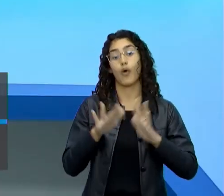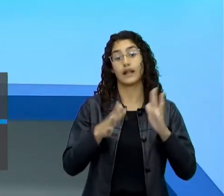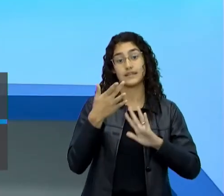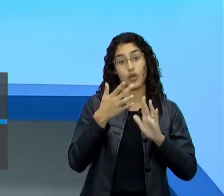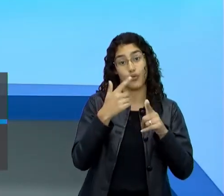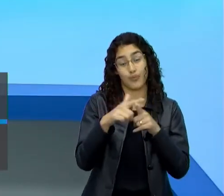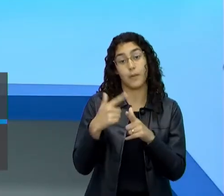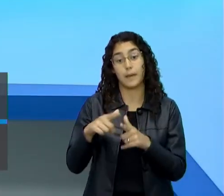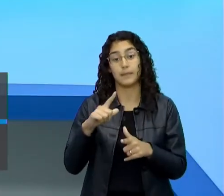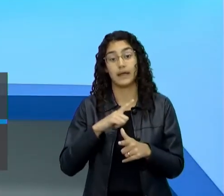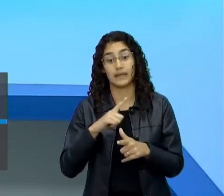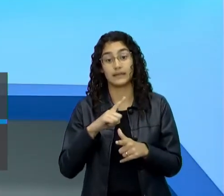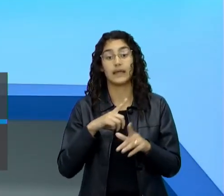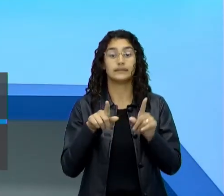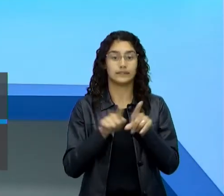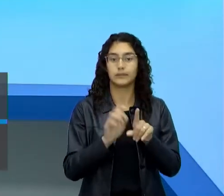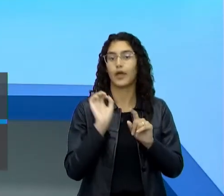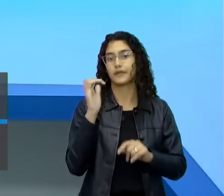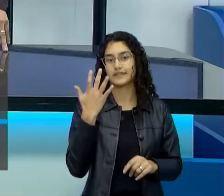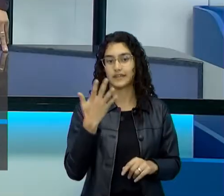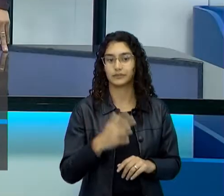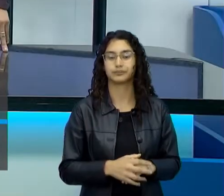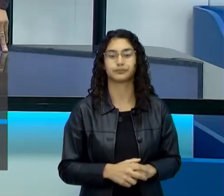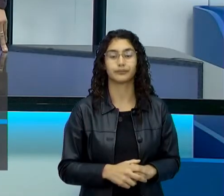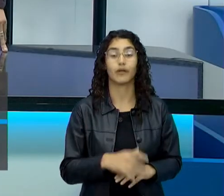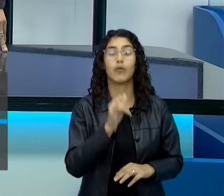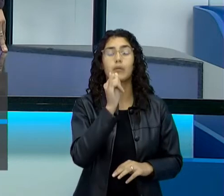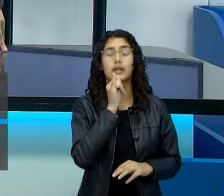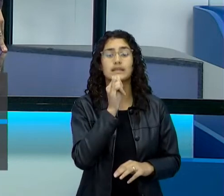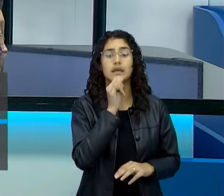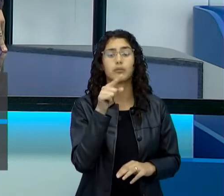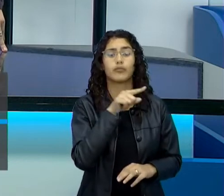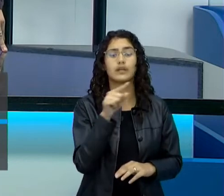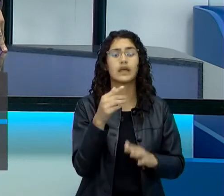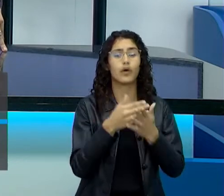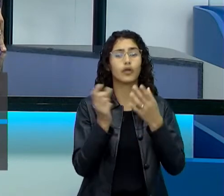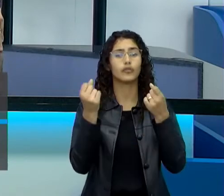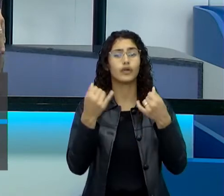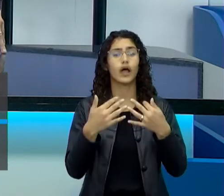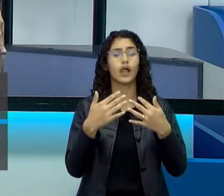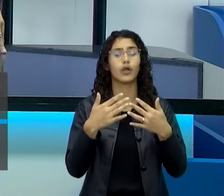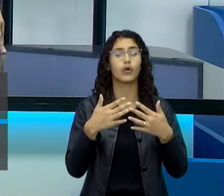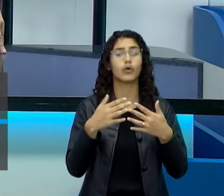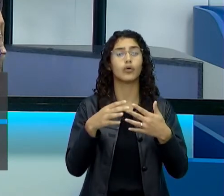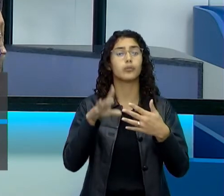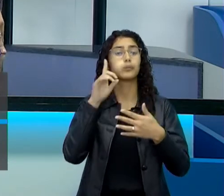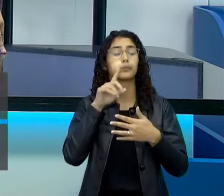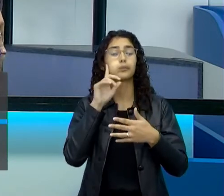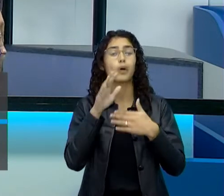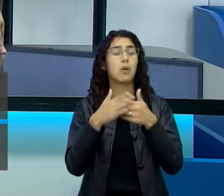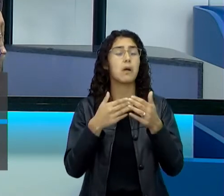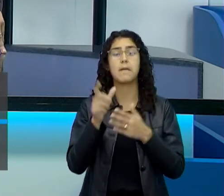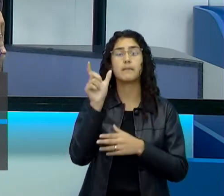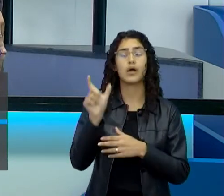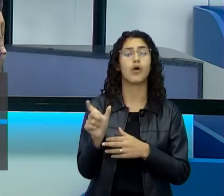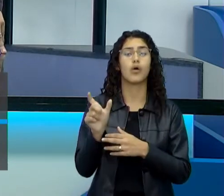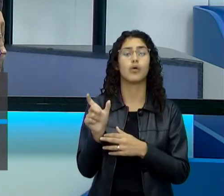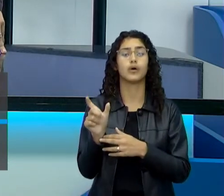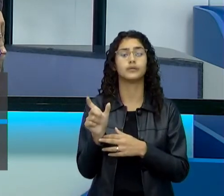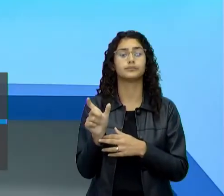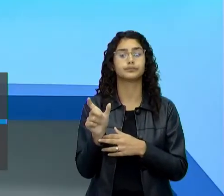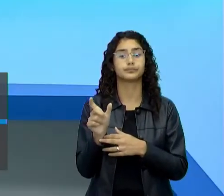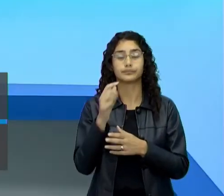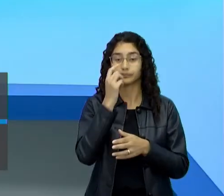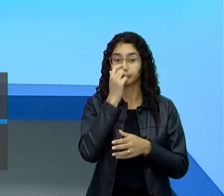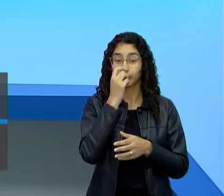umas tragédias lá de uns atentados. Atentados, verdade. Né? Por exemplo, você, quando eu falo dos Estados Unidos, qualquer pessoa, quando a gente fala dos Estados Unidos, as